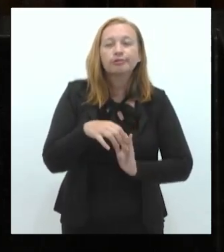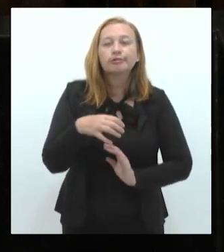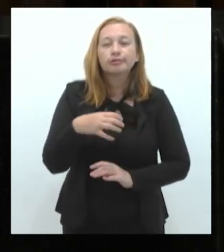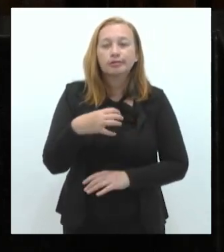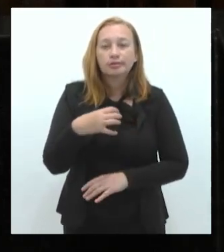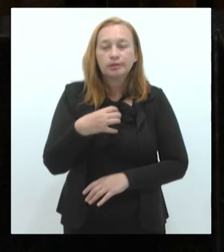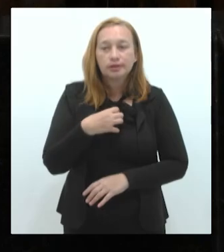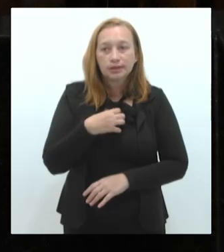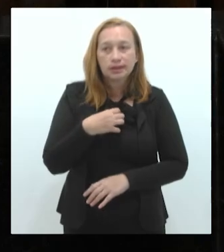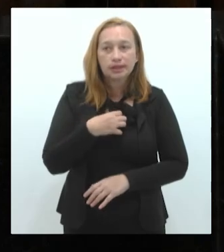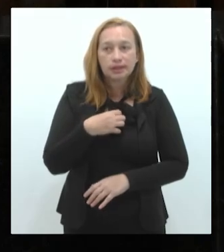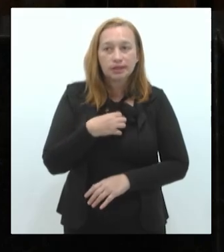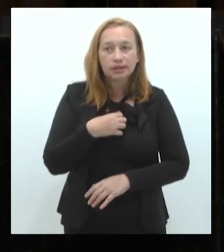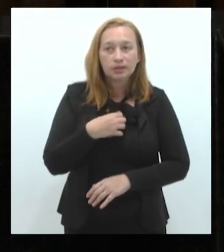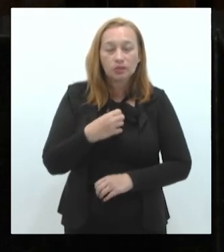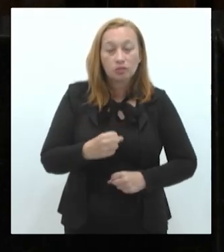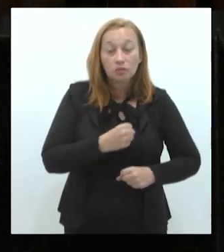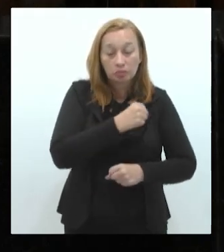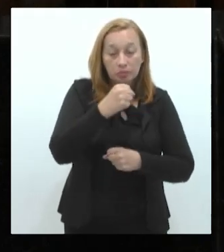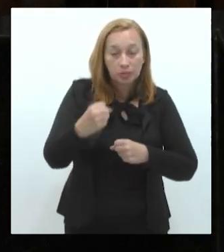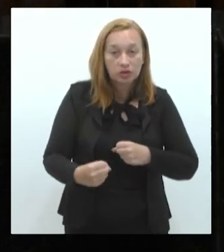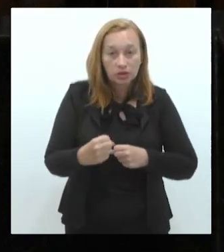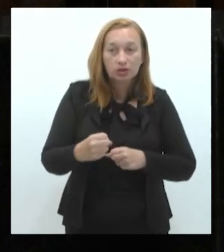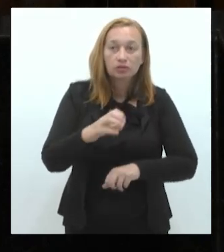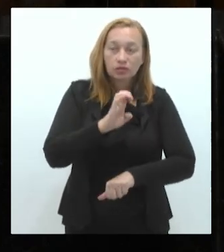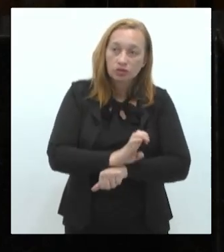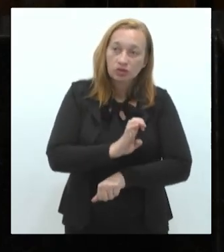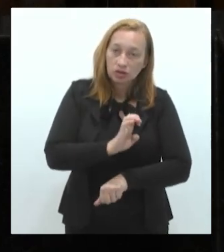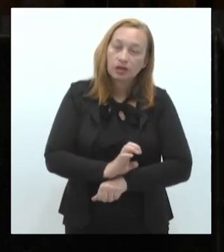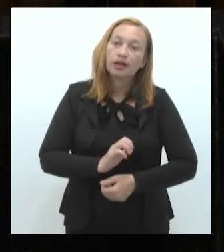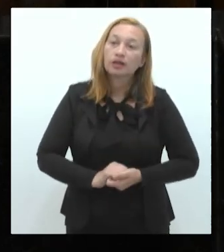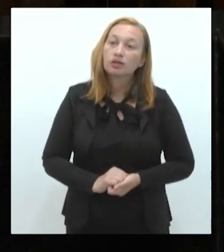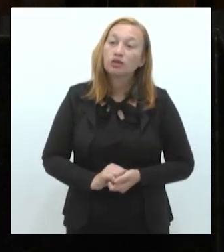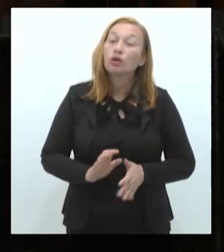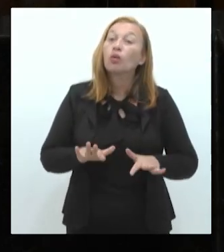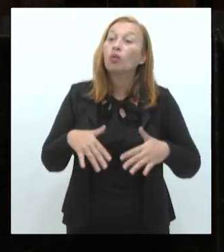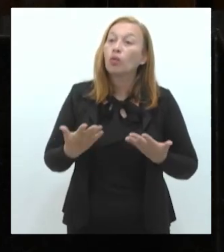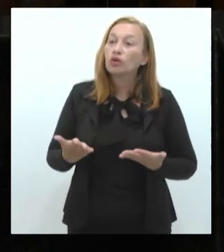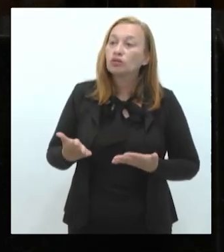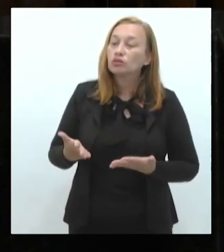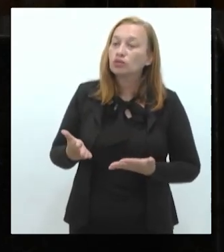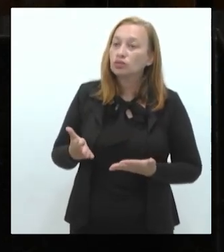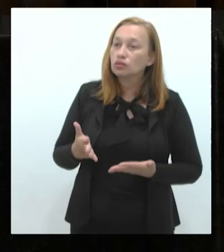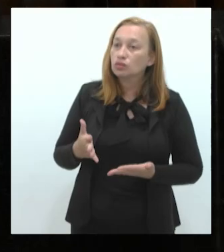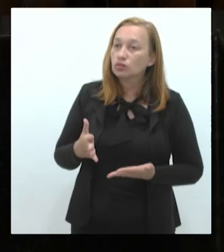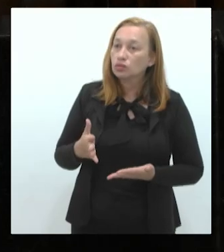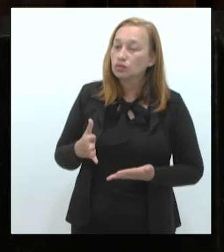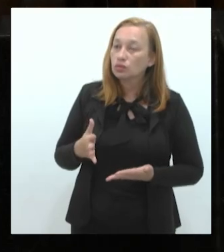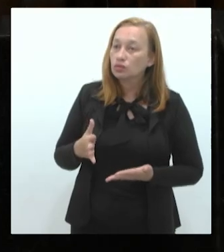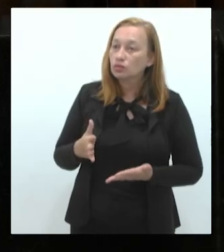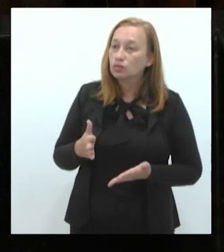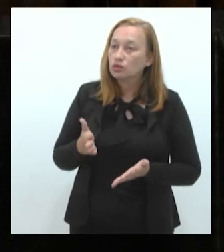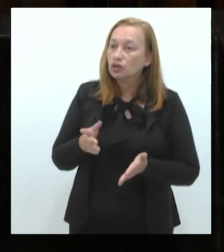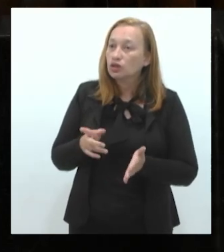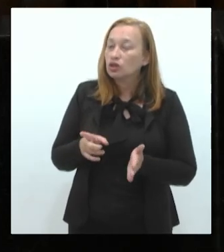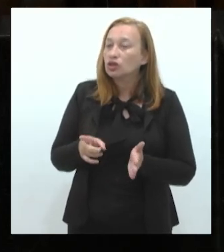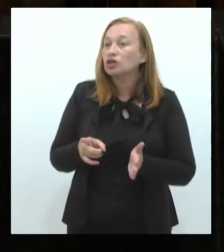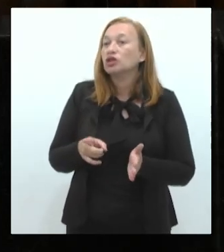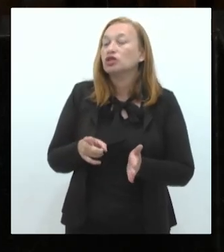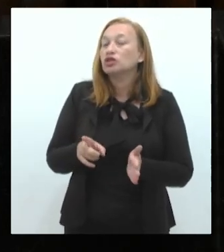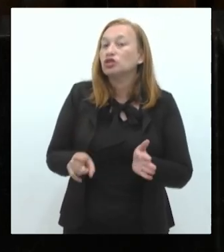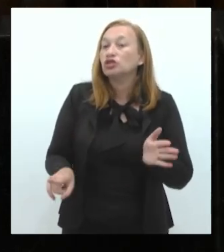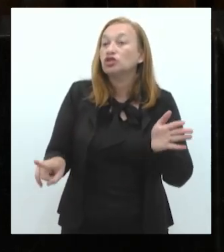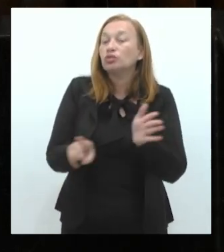pesada do Estado quando toca-lhe o bolso, os seus ganhos. Então,